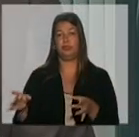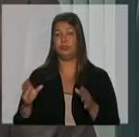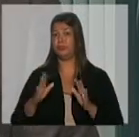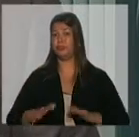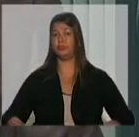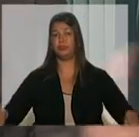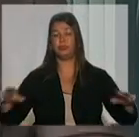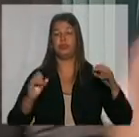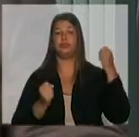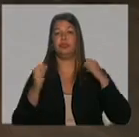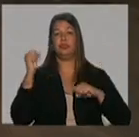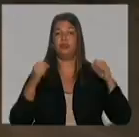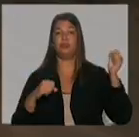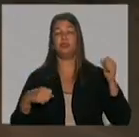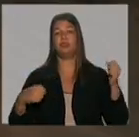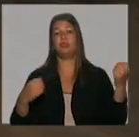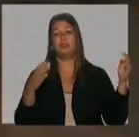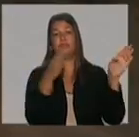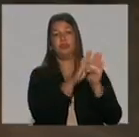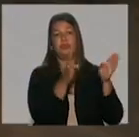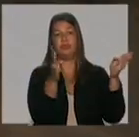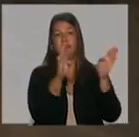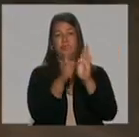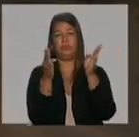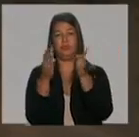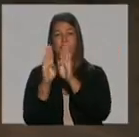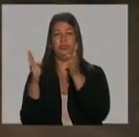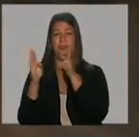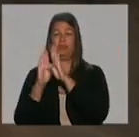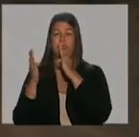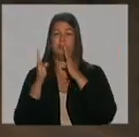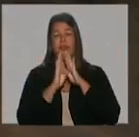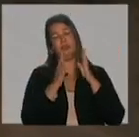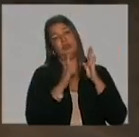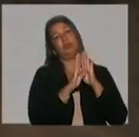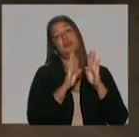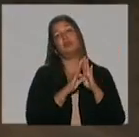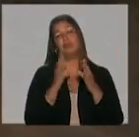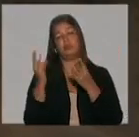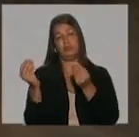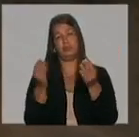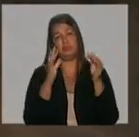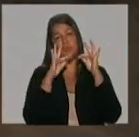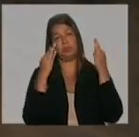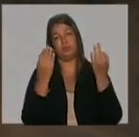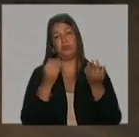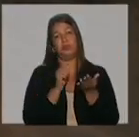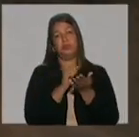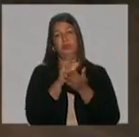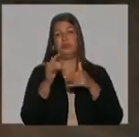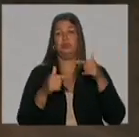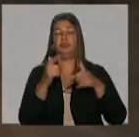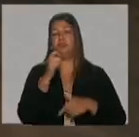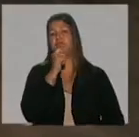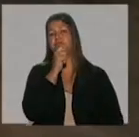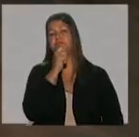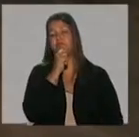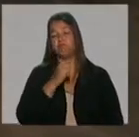indústrias acessórias e que estão em torno dessas fechadas e desempregando famílias e famílias de cariocas e